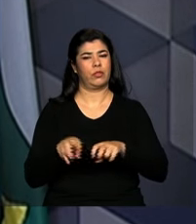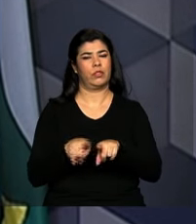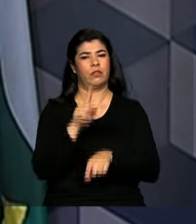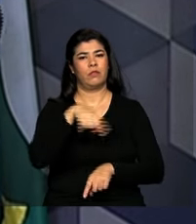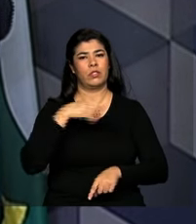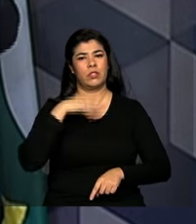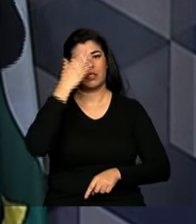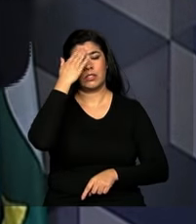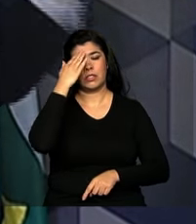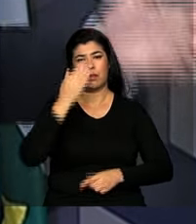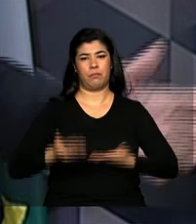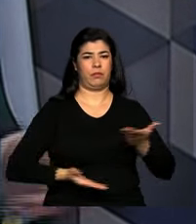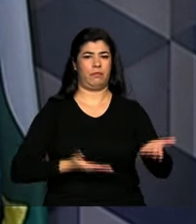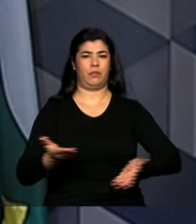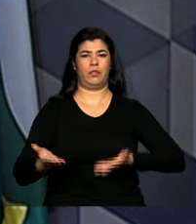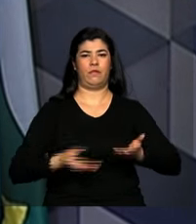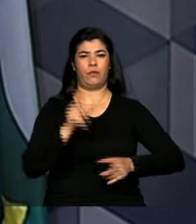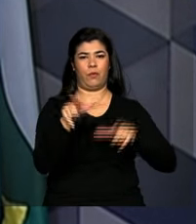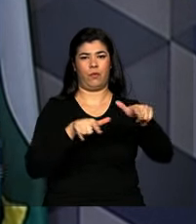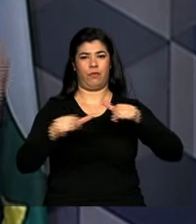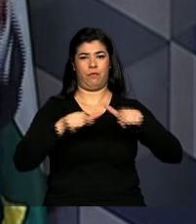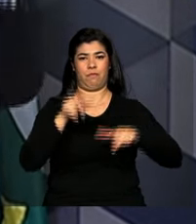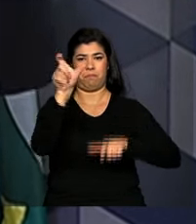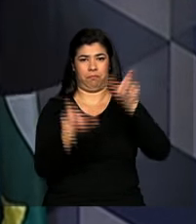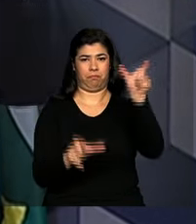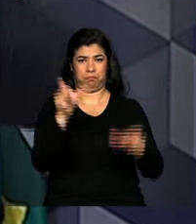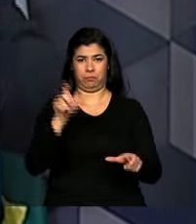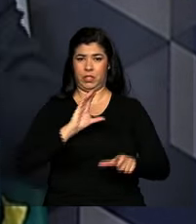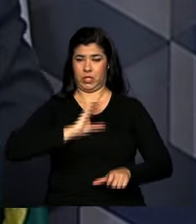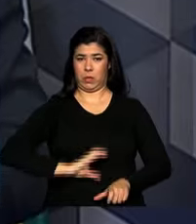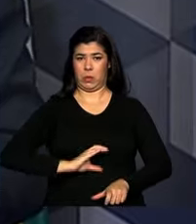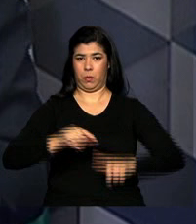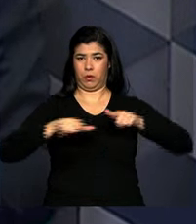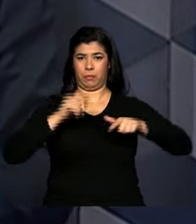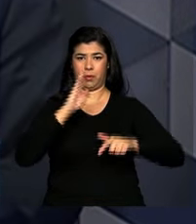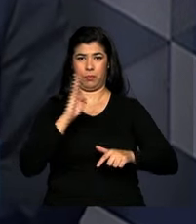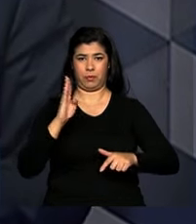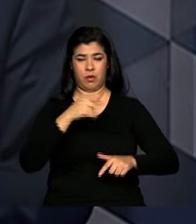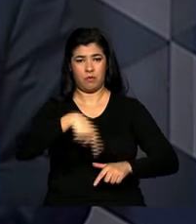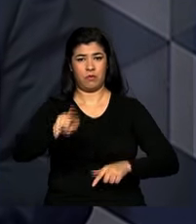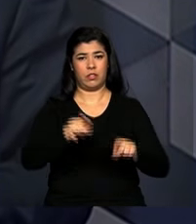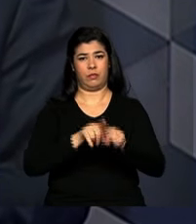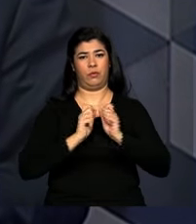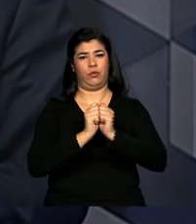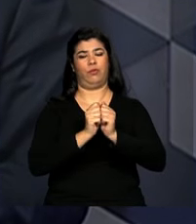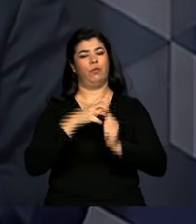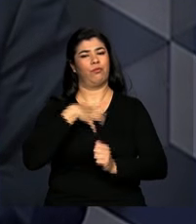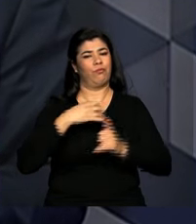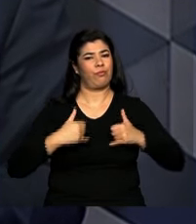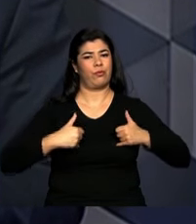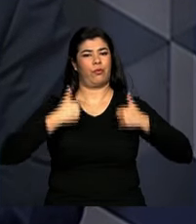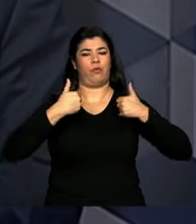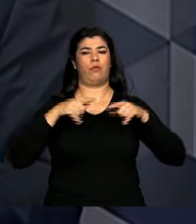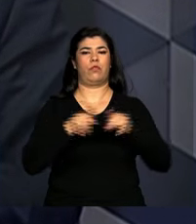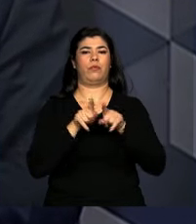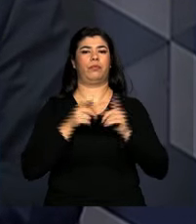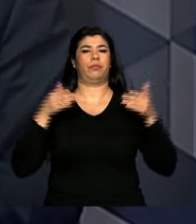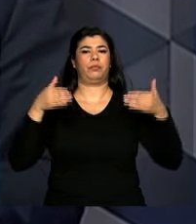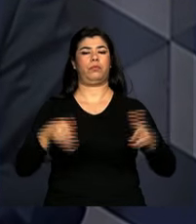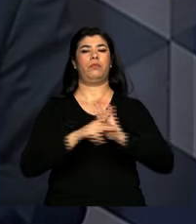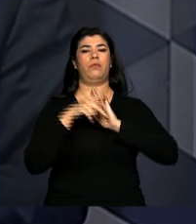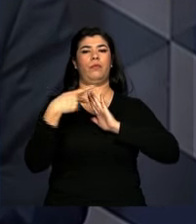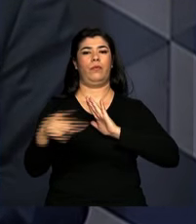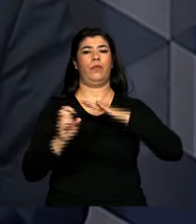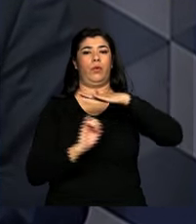de servidores que já não estão mais aqui e de servidores que estão aqui, mas todos eles com o mesmo orgulho de ter participado